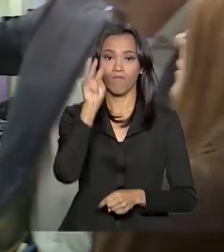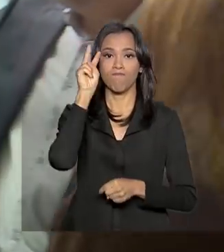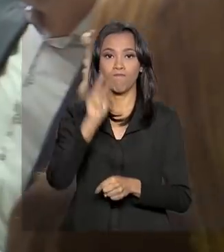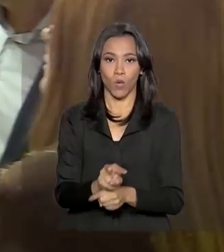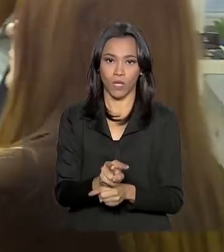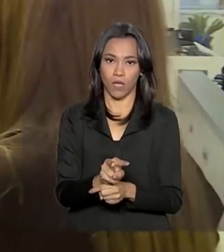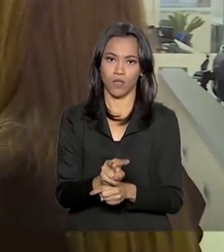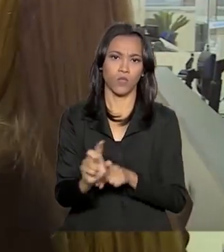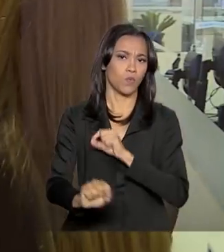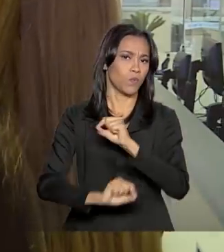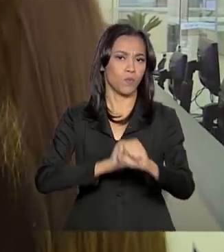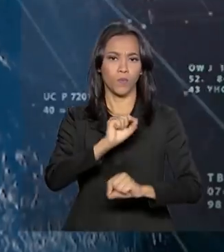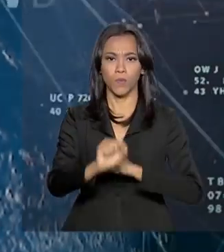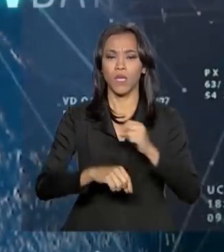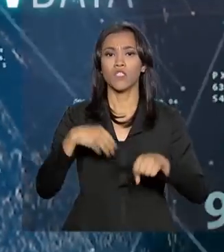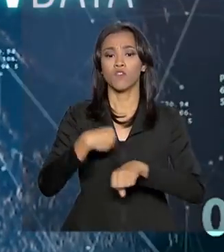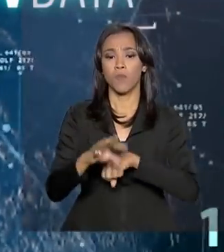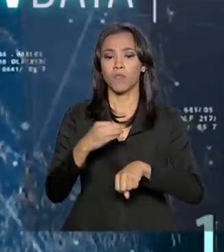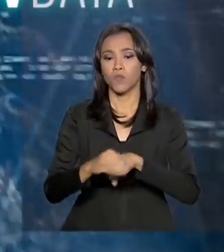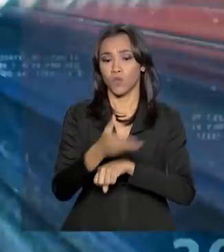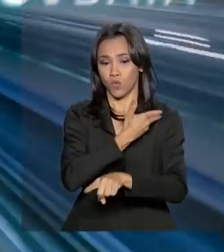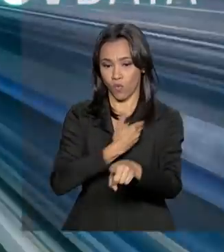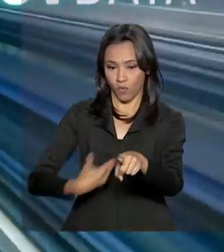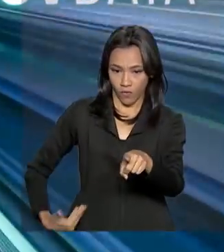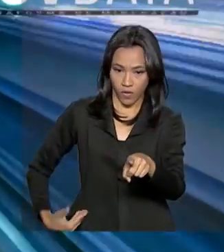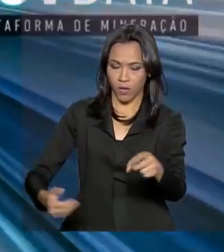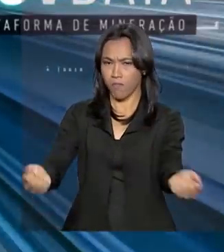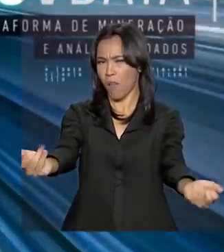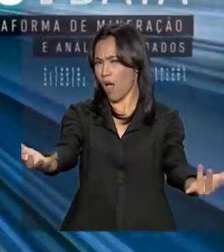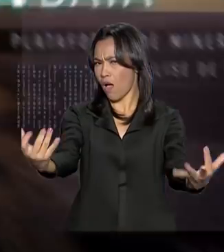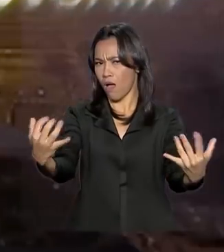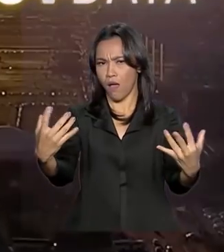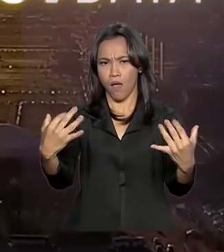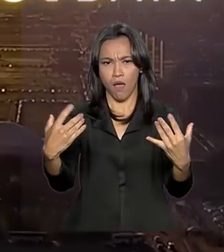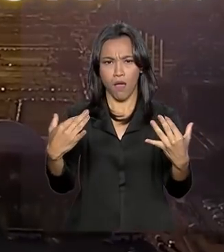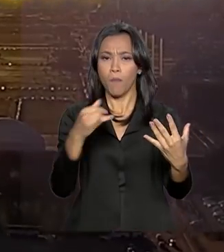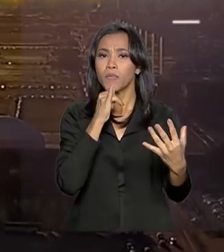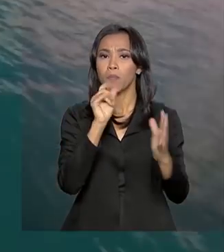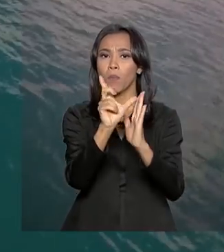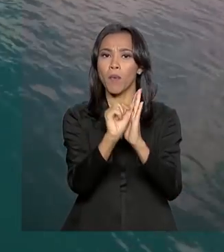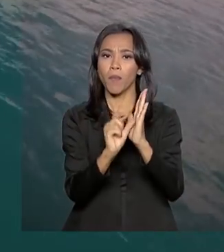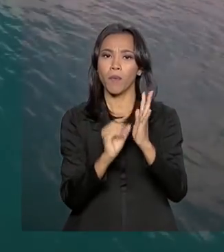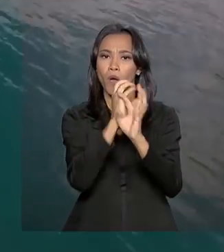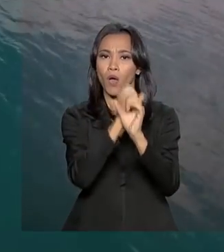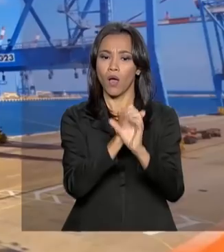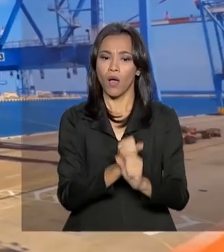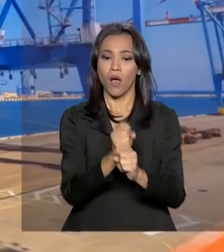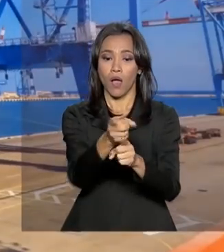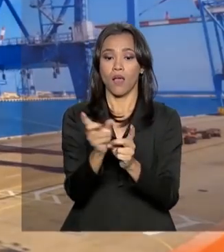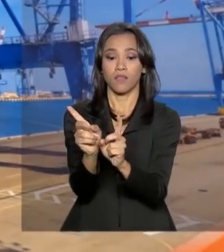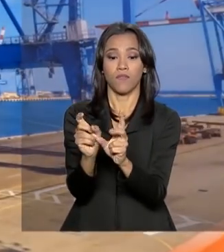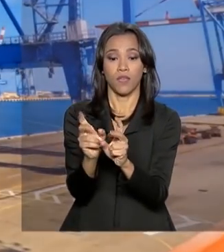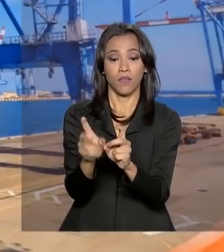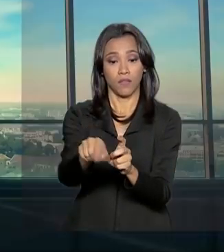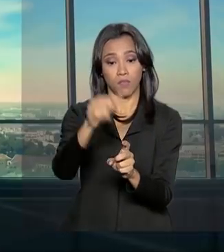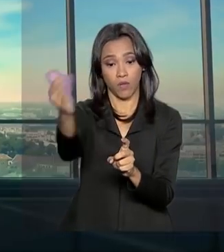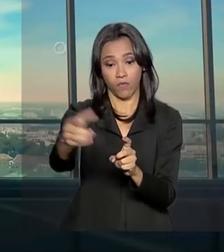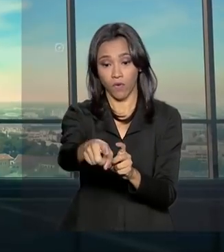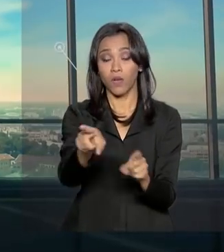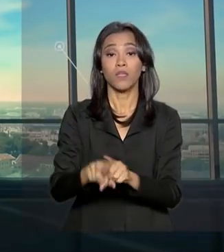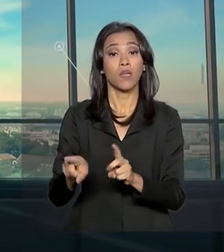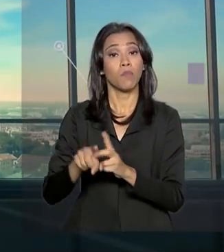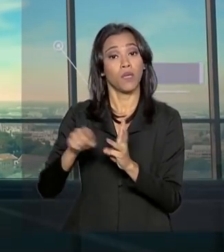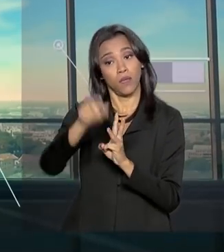de informações da administração pública, como a contabilidade do governo, o comércio exterior e também do